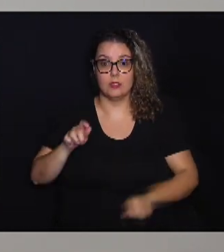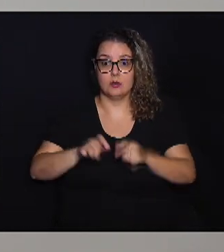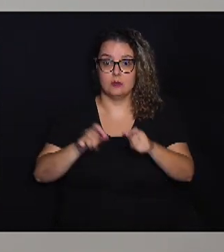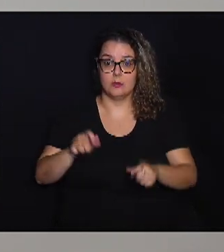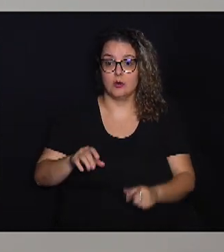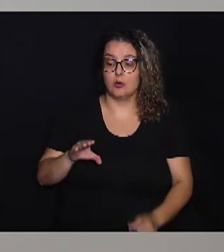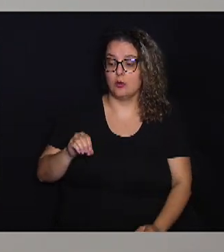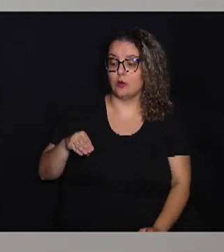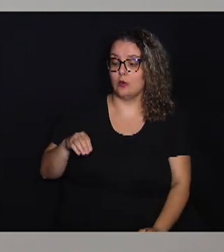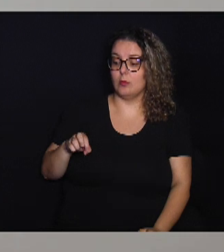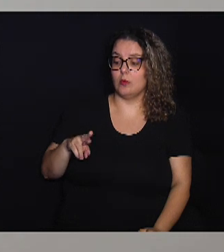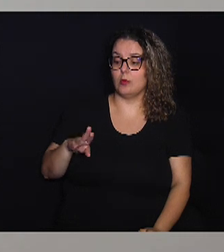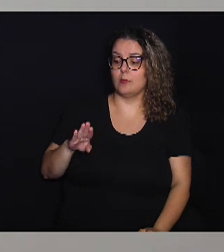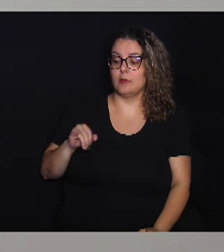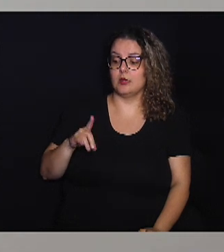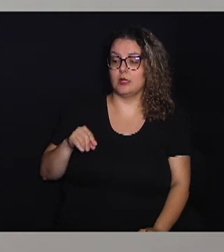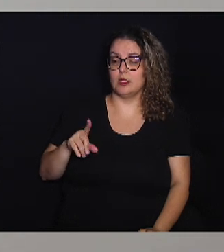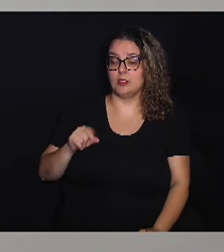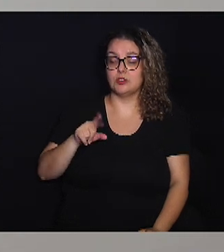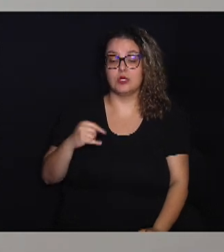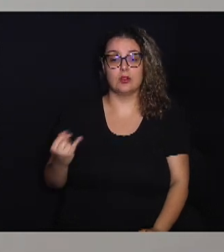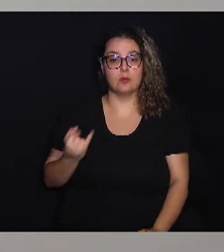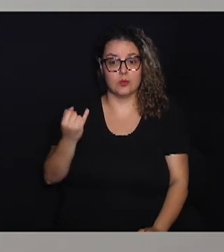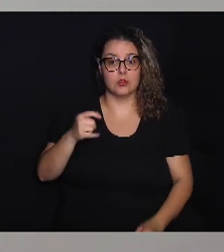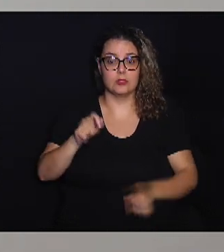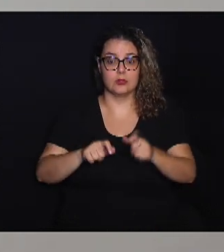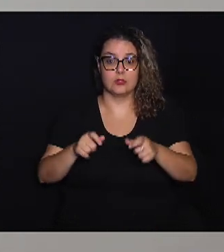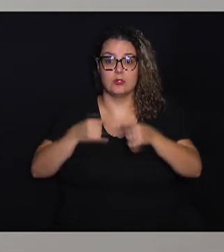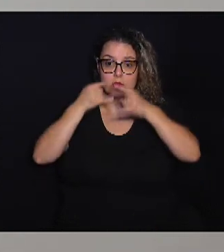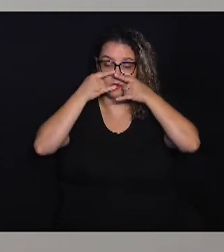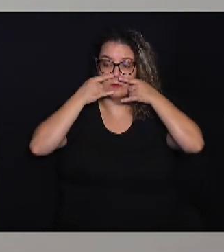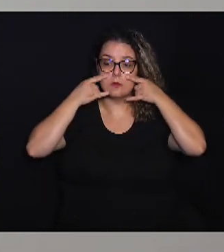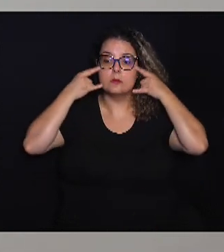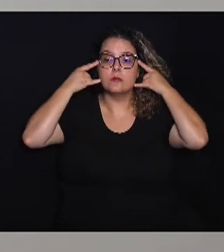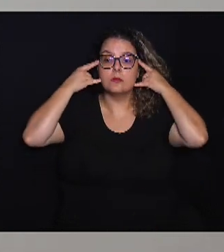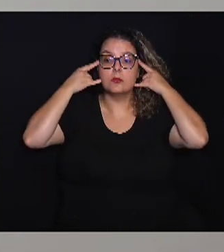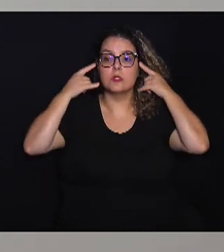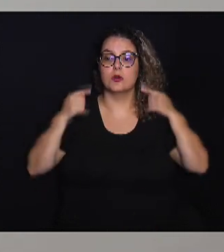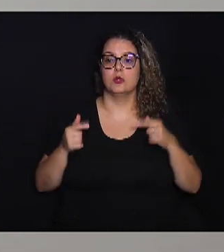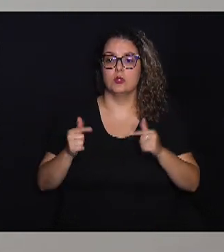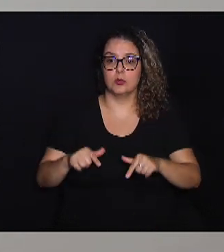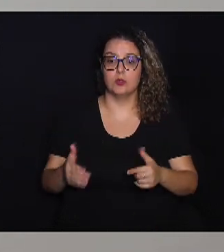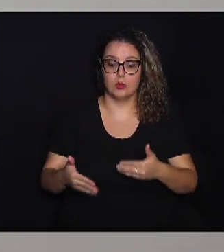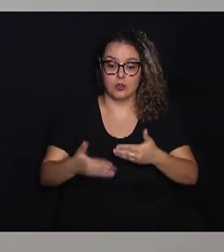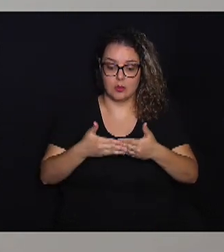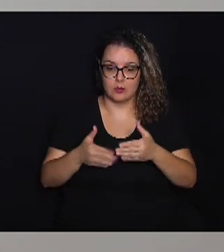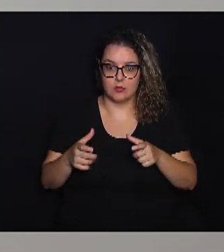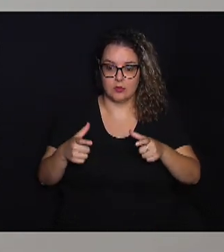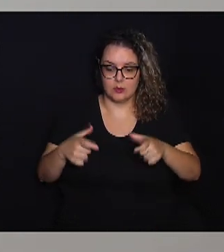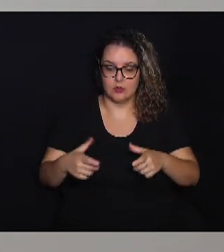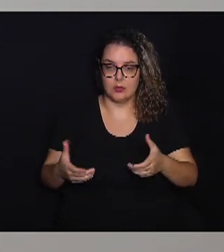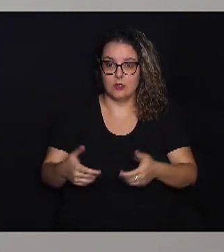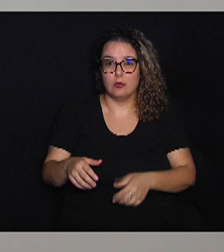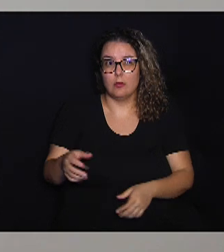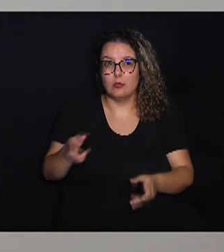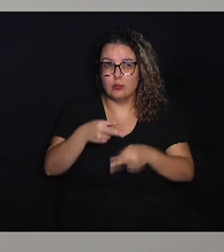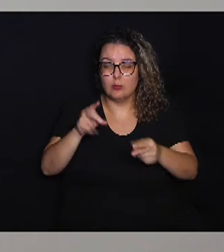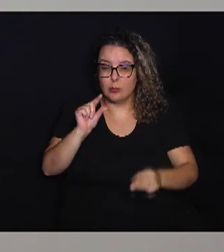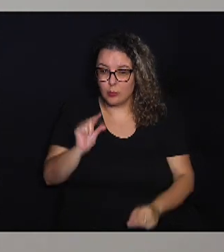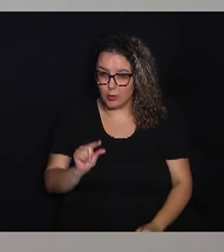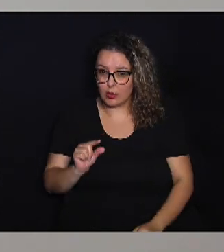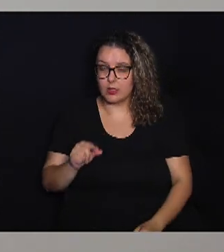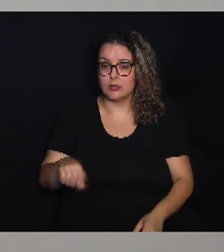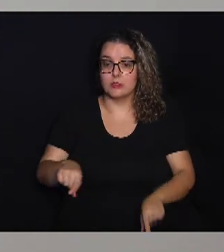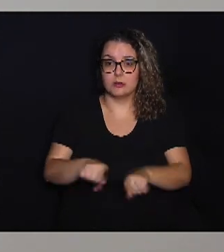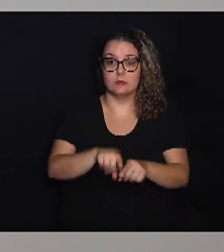comorbidade. Também é importante que as pessoas usem máscaras em locais fechados, com menor circulação de ar, e também dentro dos postos